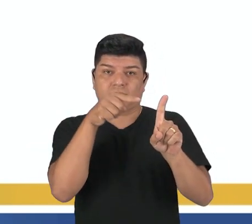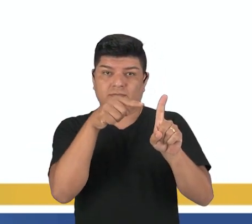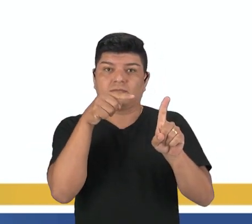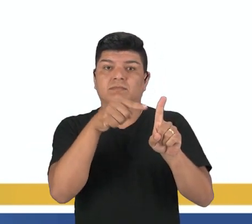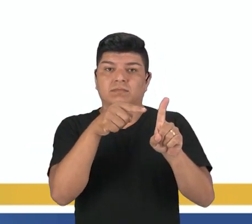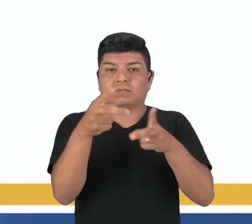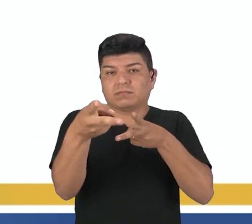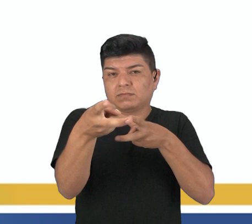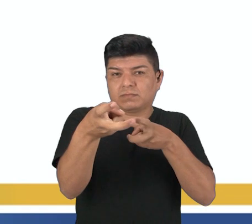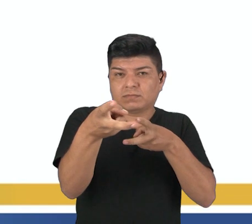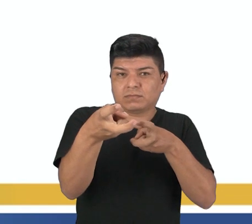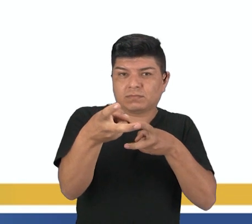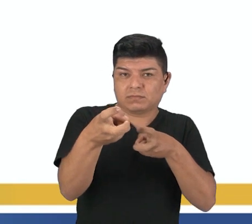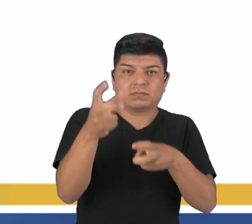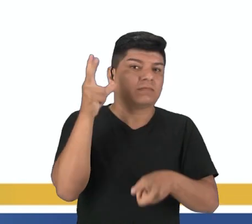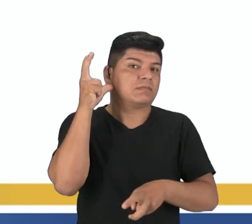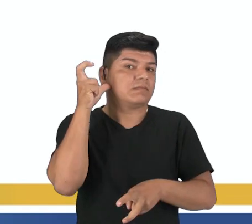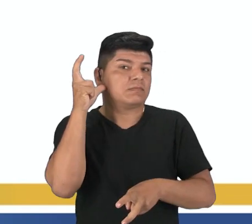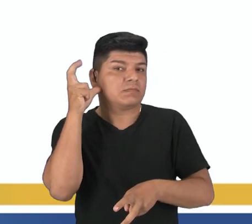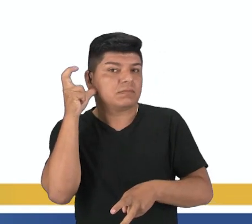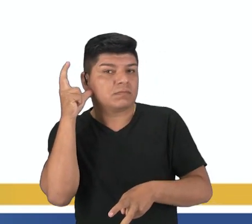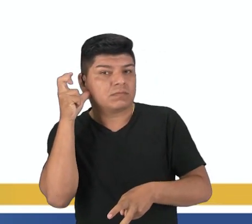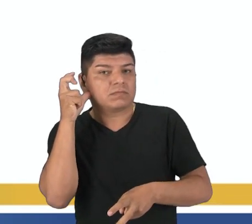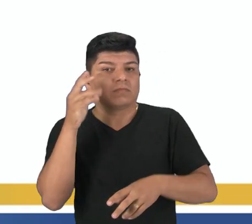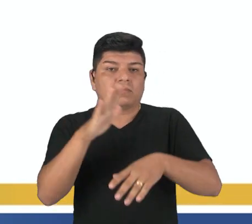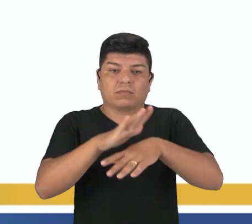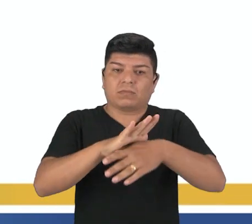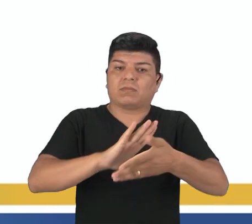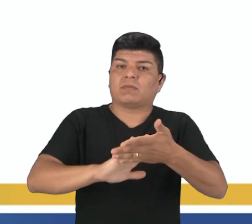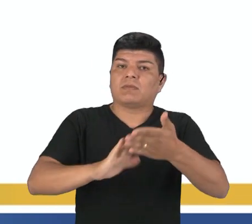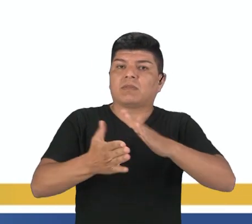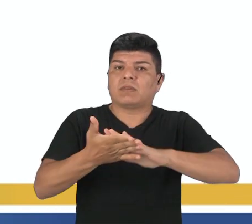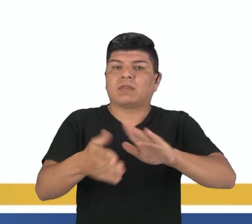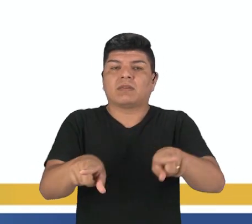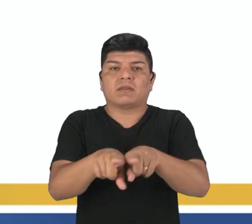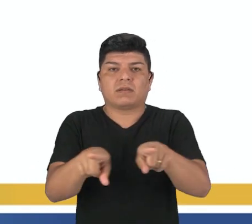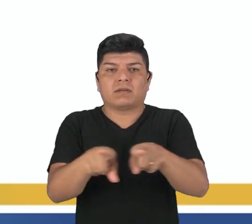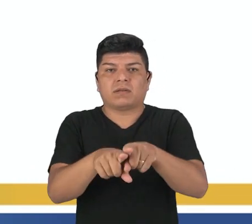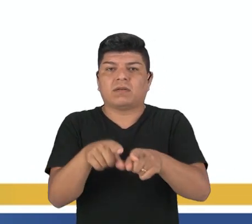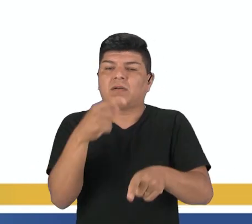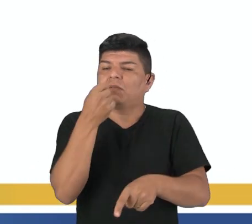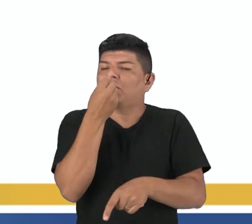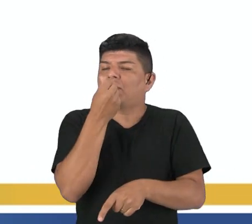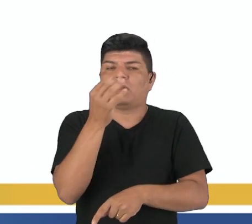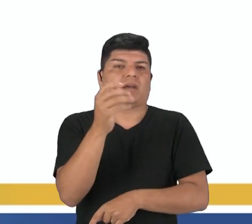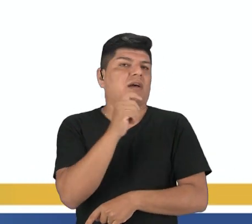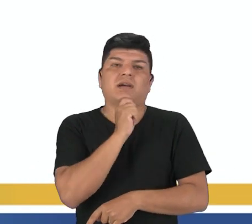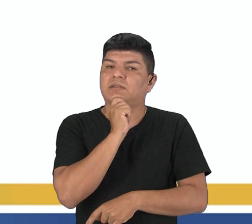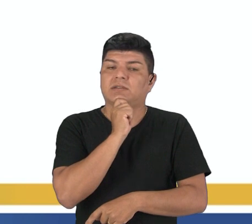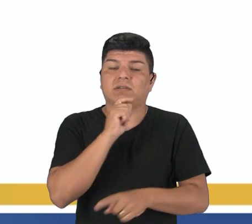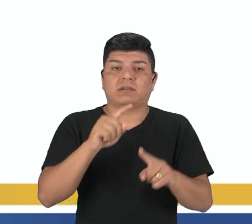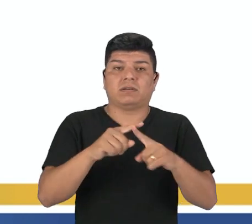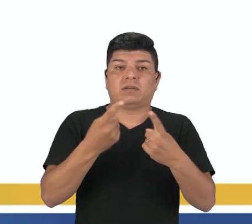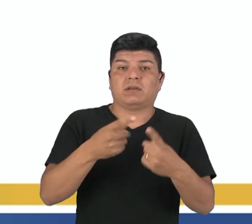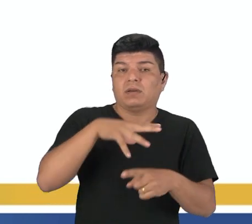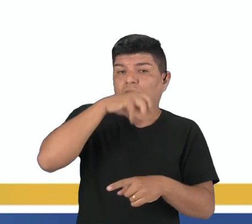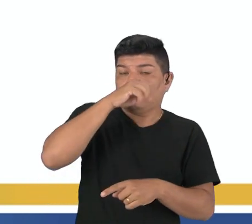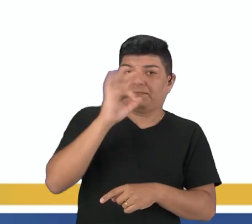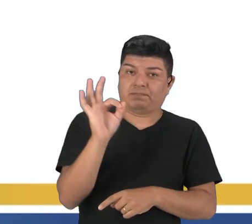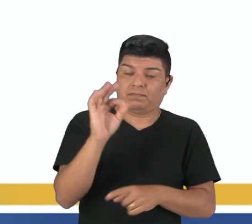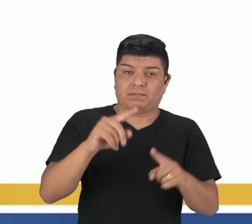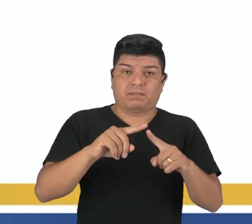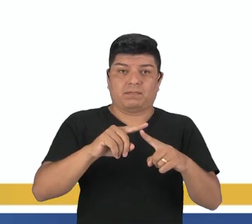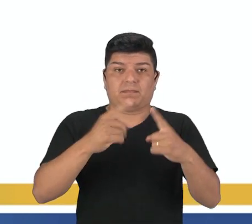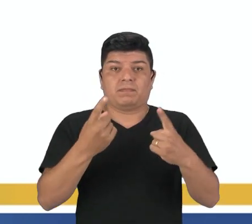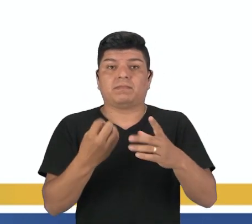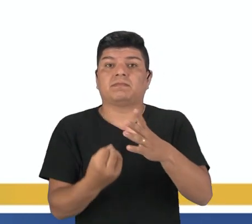tem a percepção da audição, do tato, talvez ainda não do paladar, nem do olfato, mas esses sentidos